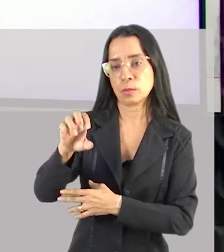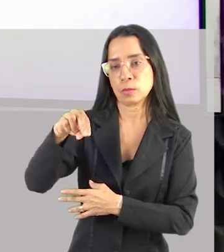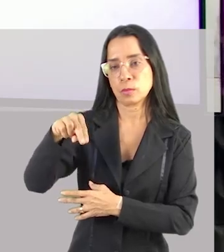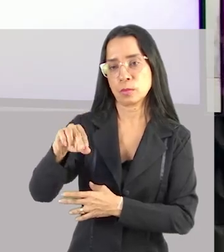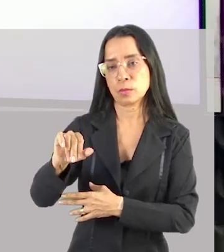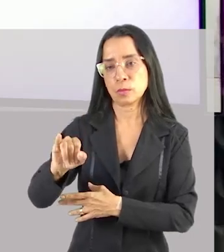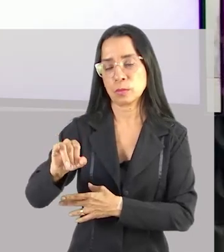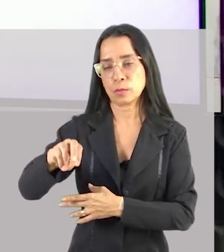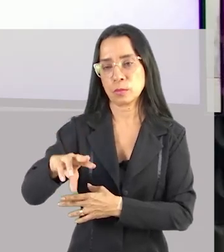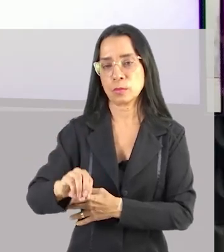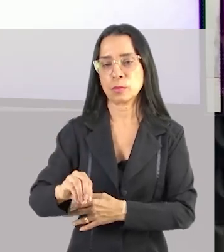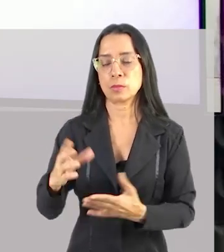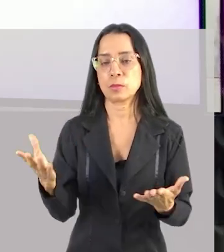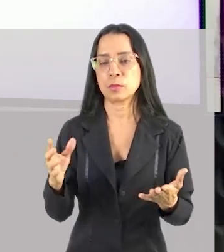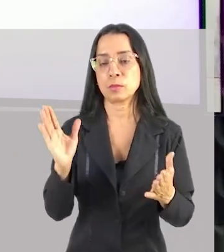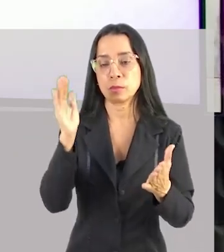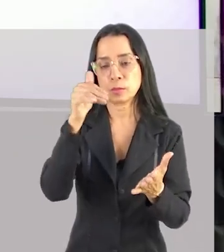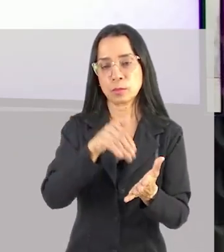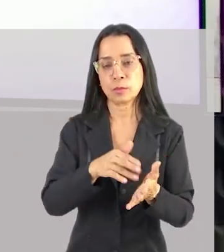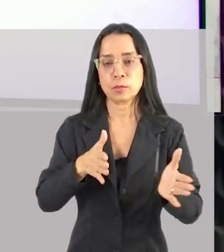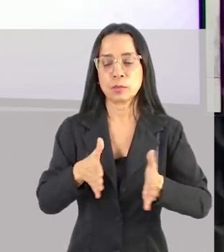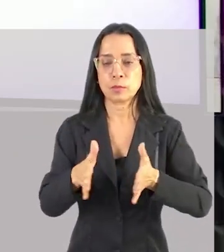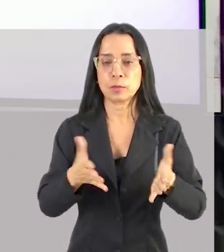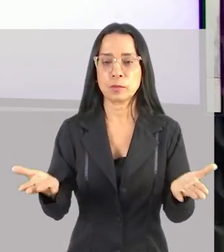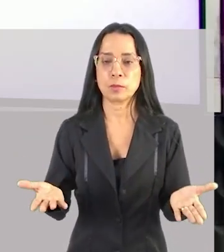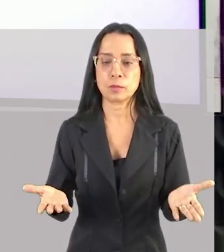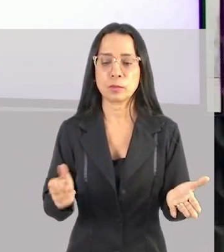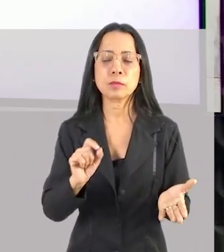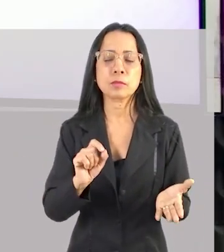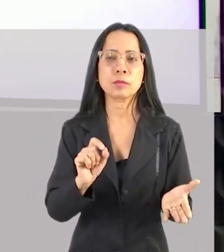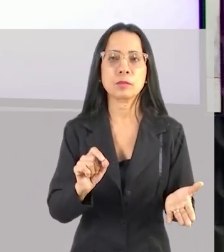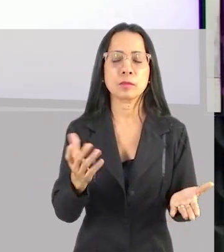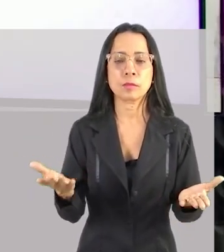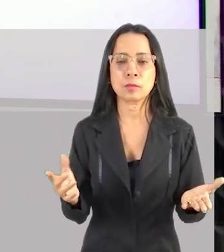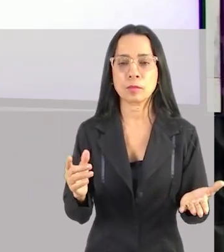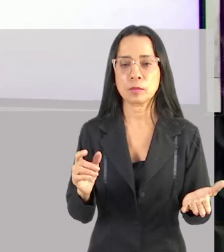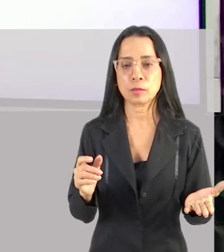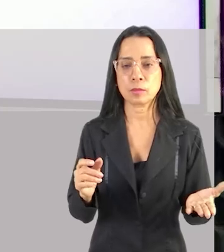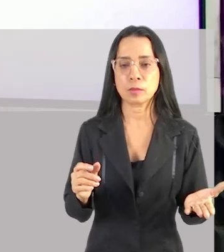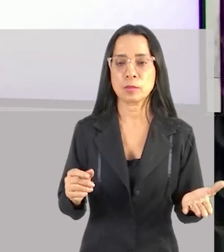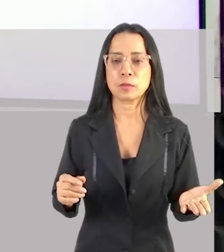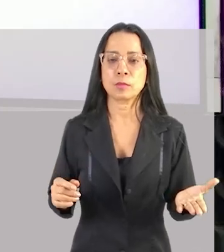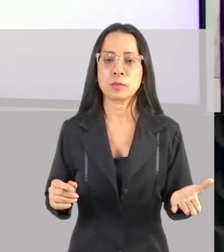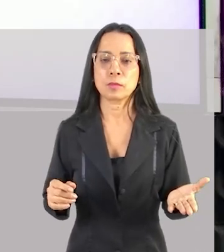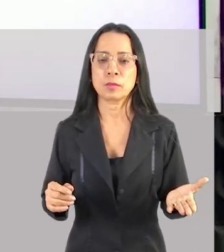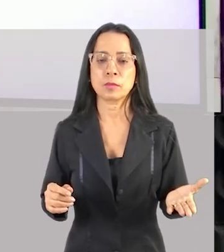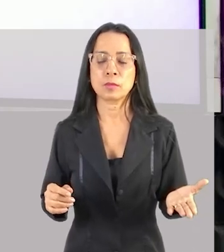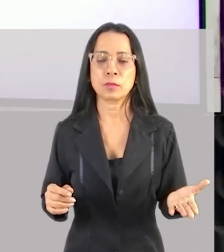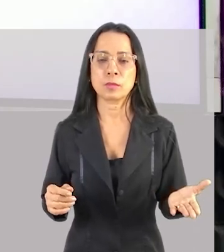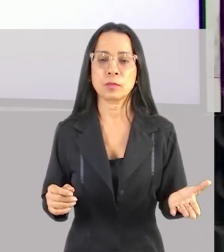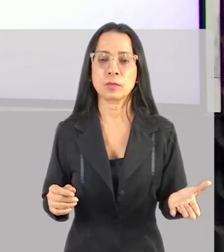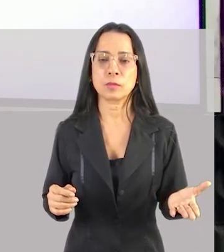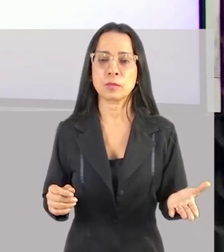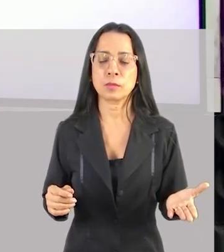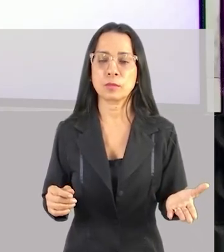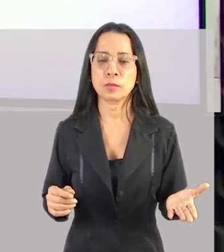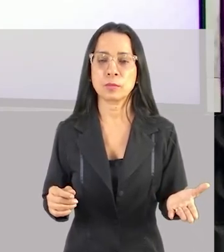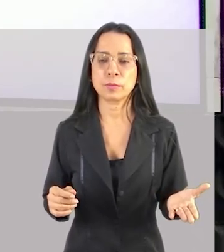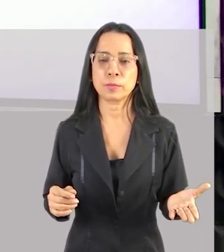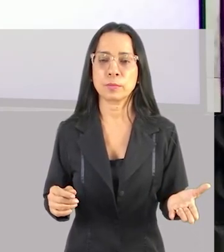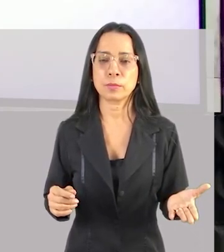aí. O período helenístico, ele é um período, perdão, pessoal. O período helenístico,